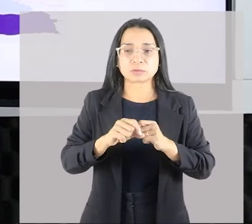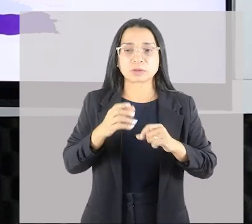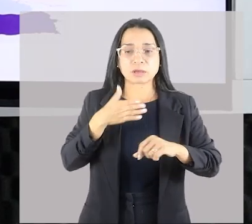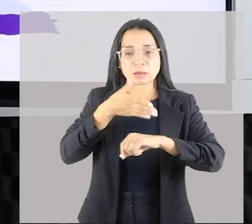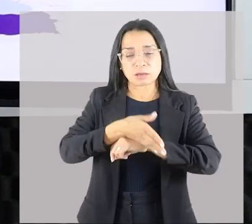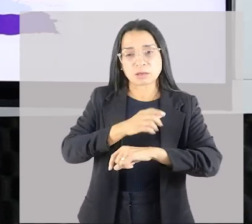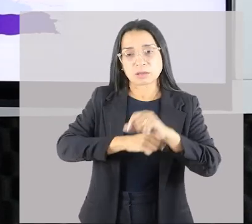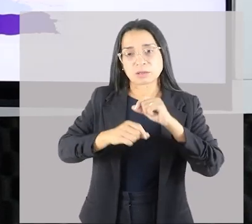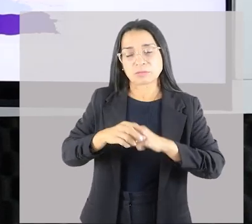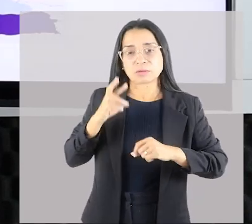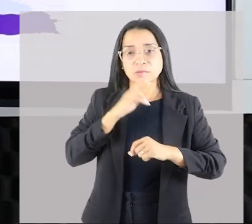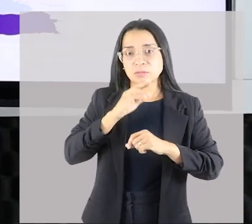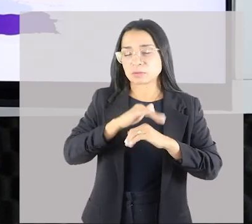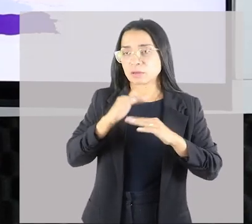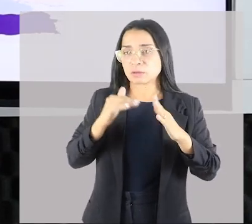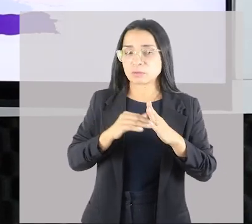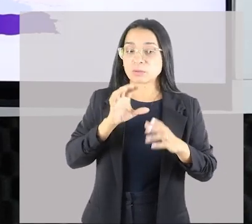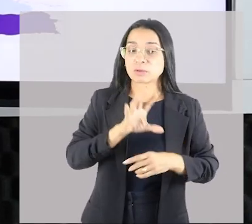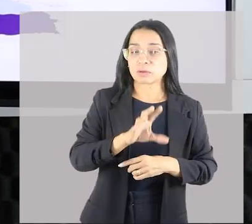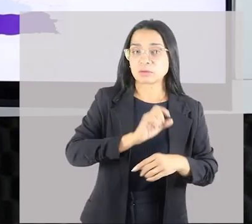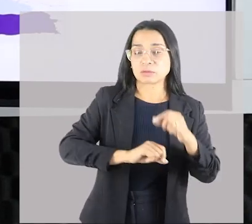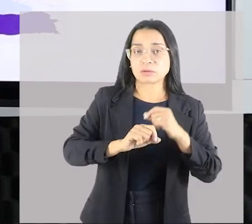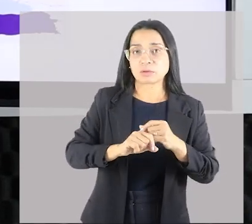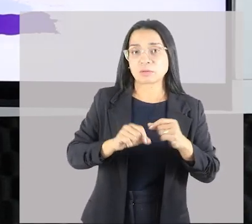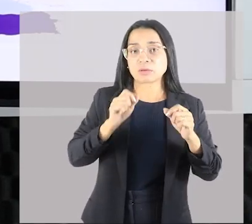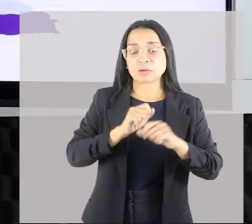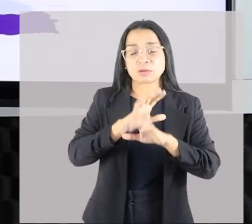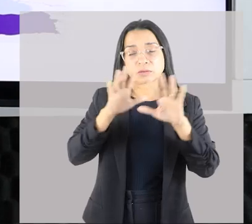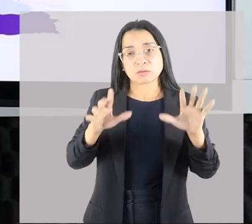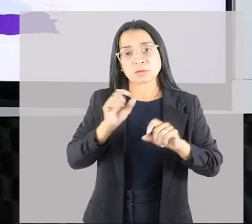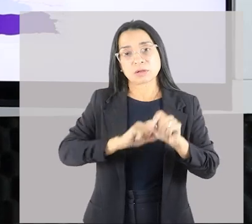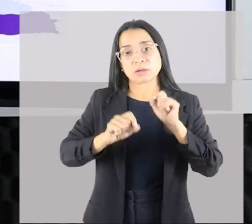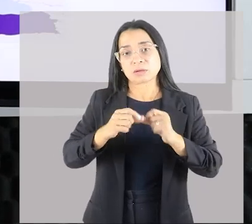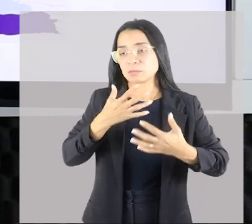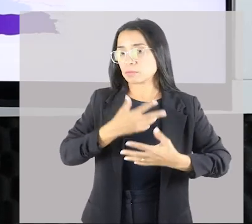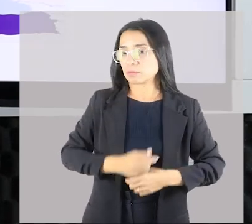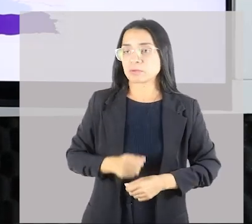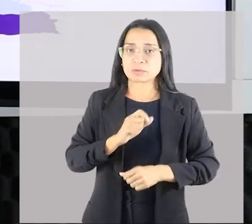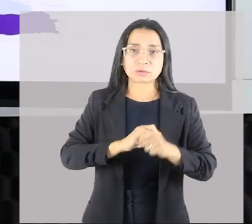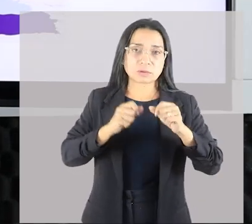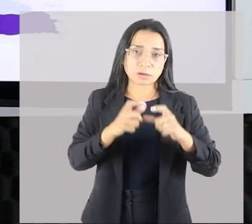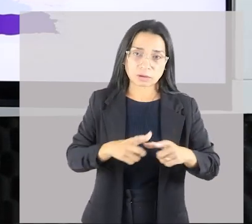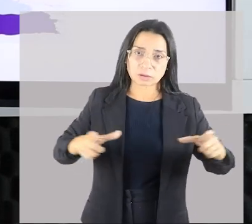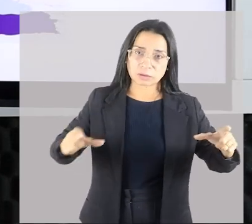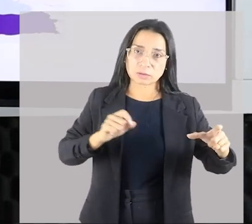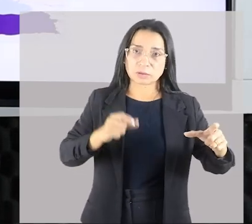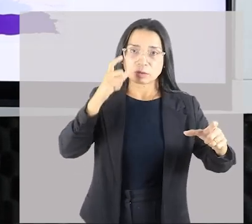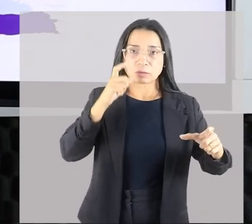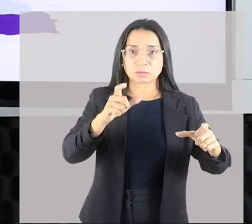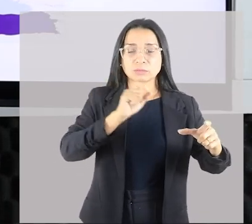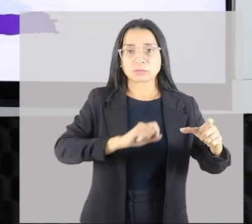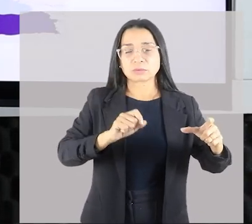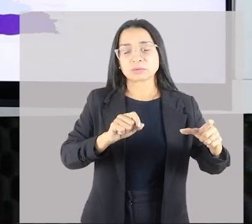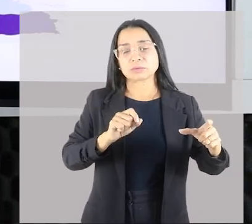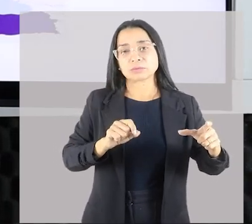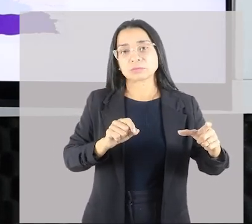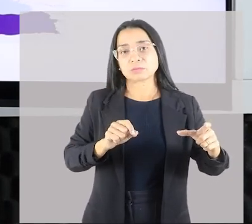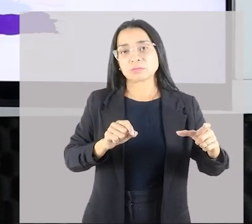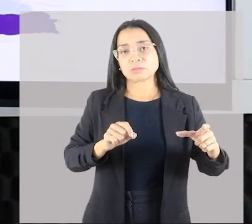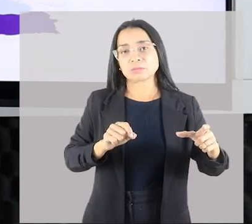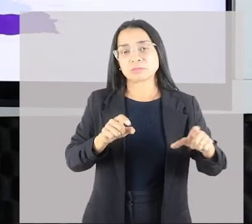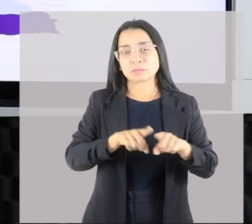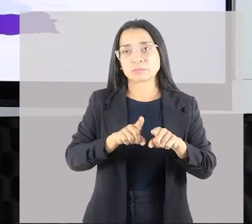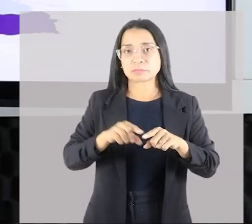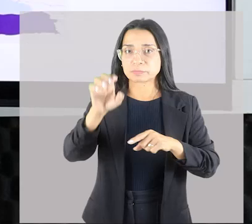intervenção russa em toda essa região e a Rússia deixando muito claro que não vai aceitar a expansão do interesse norte-americano e da